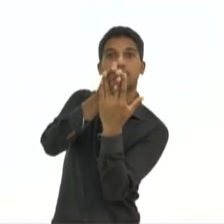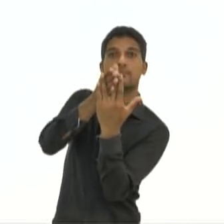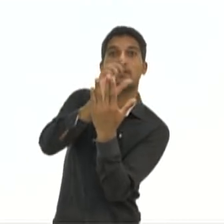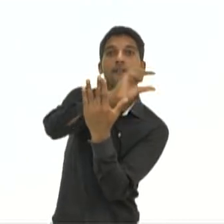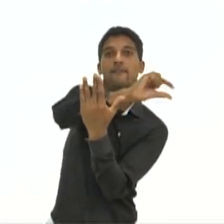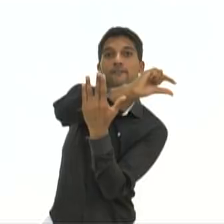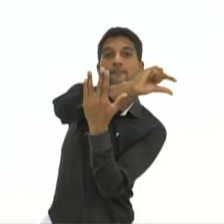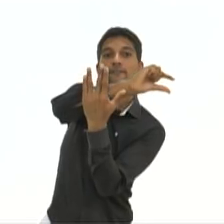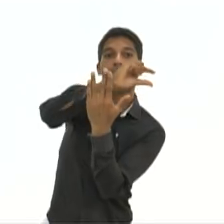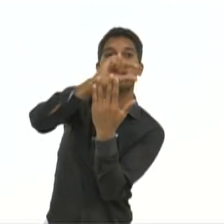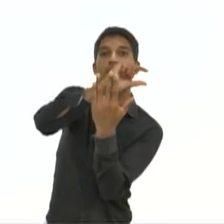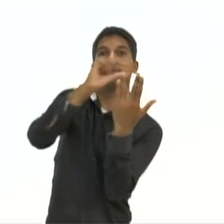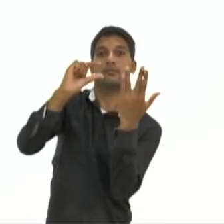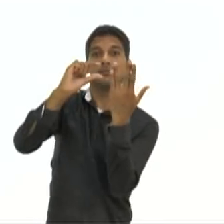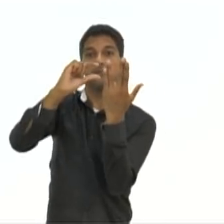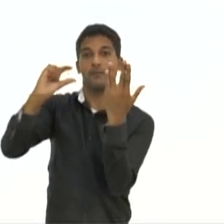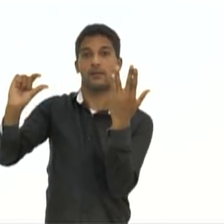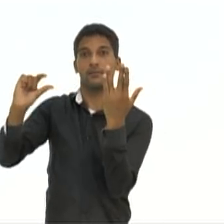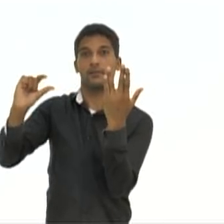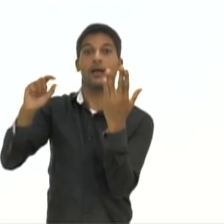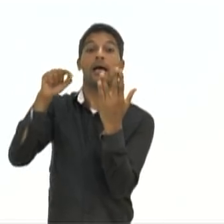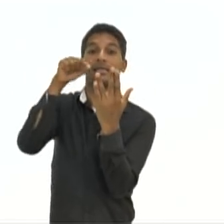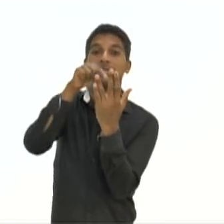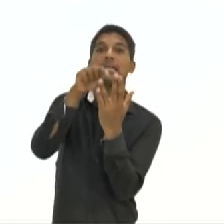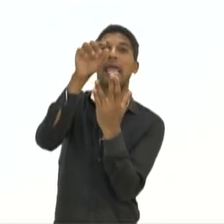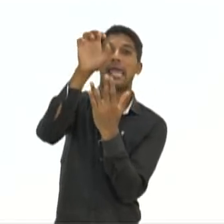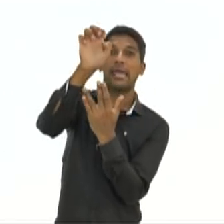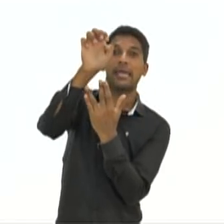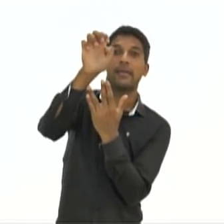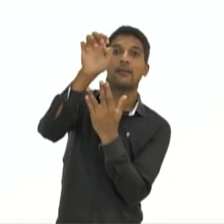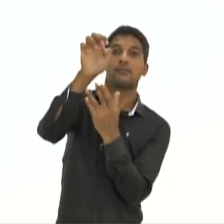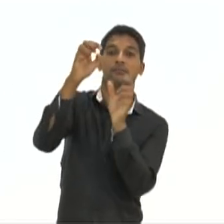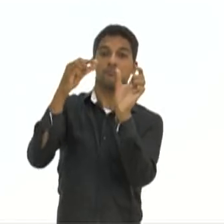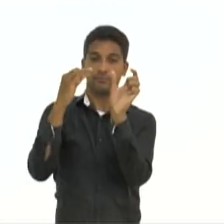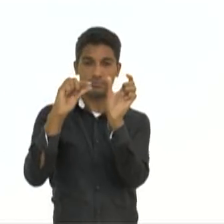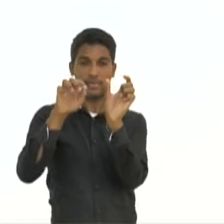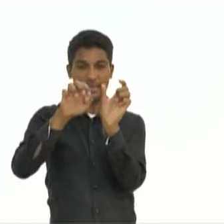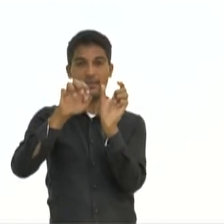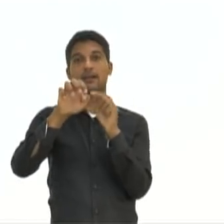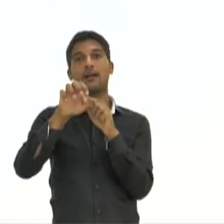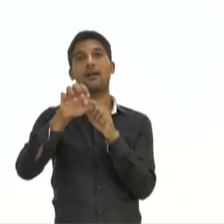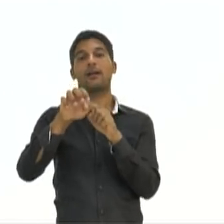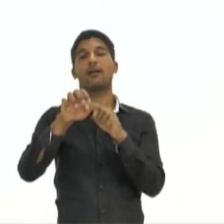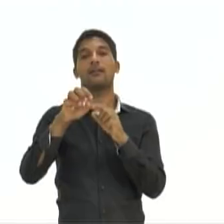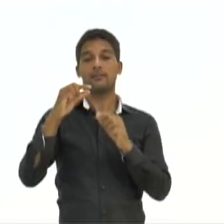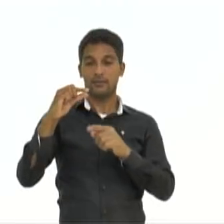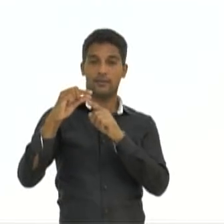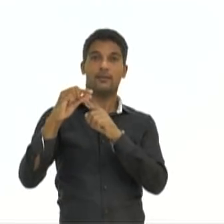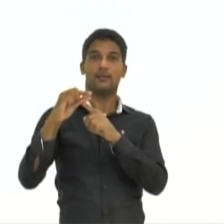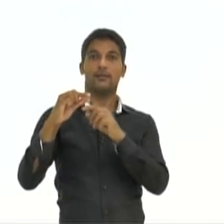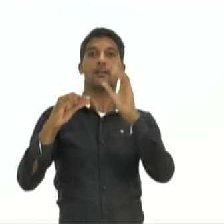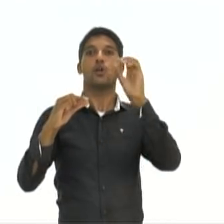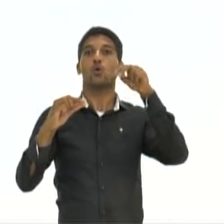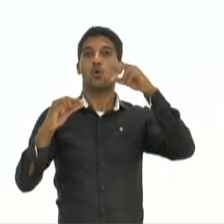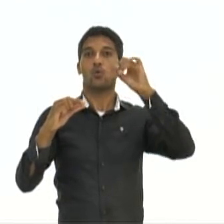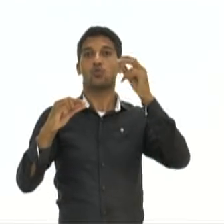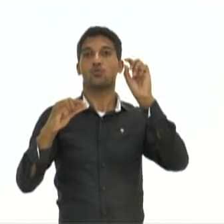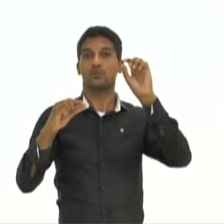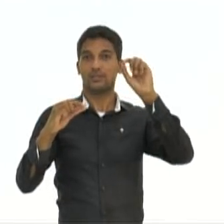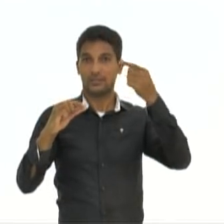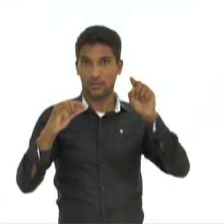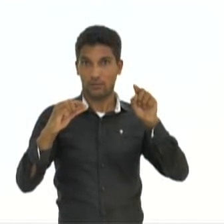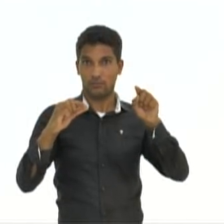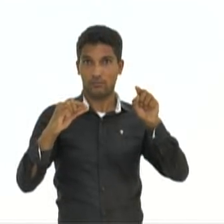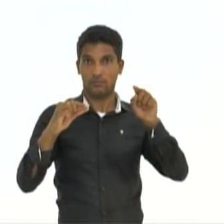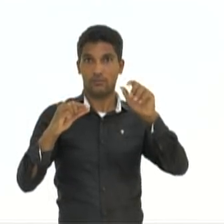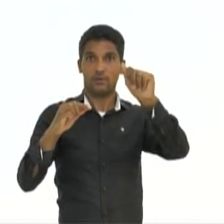essa conjunção aditiva? O E. O E ali é uma conjunção aditiva, porque ele adiciona, ele soma as ideias, né? Então, logo, temos um